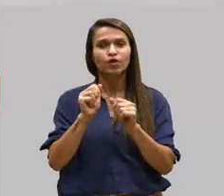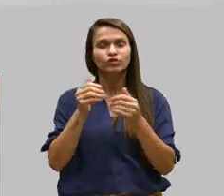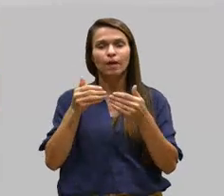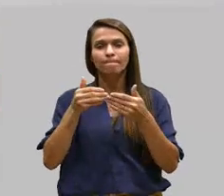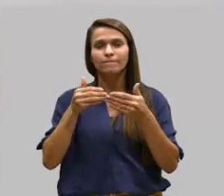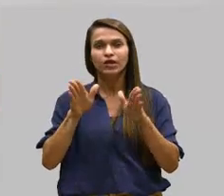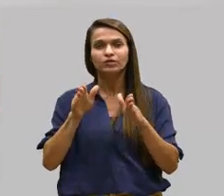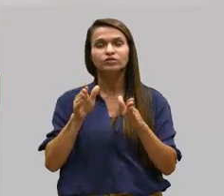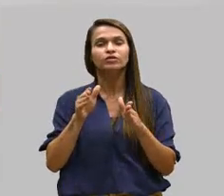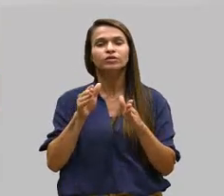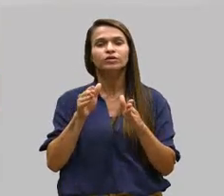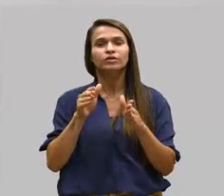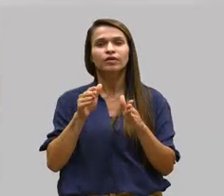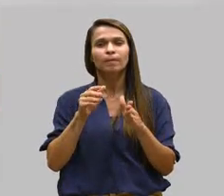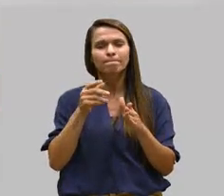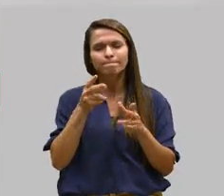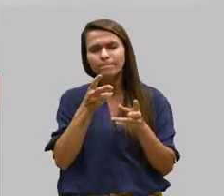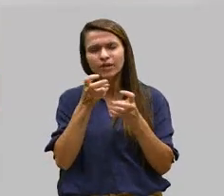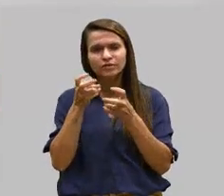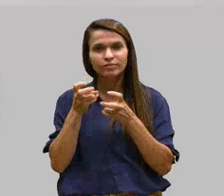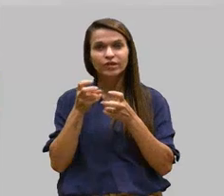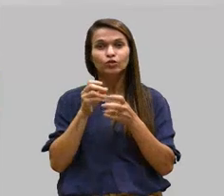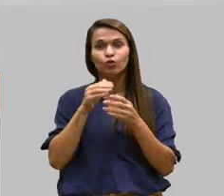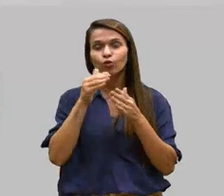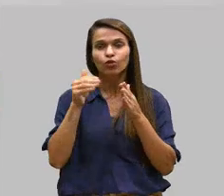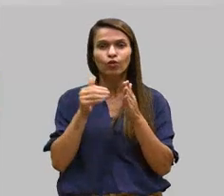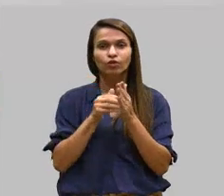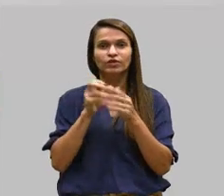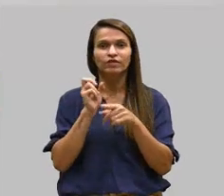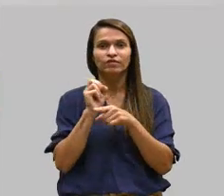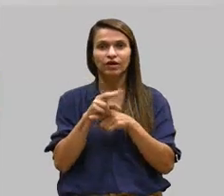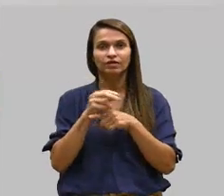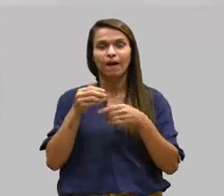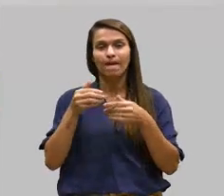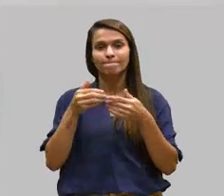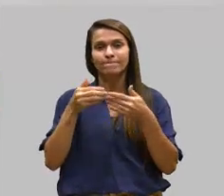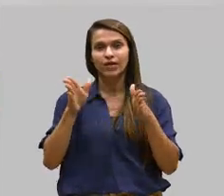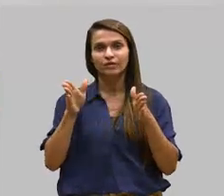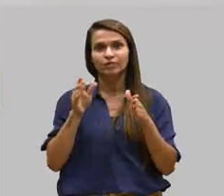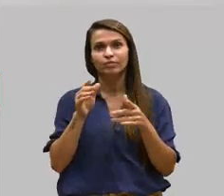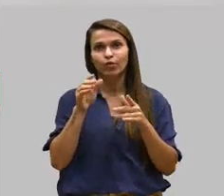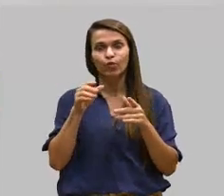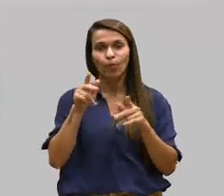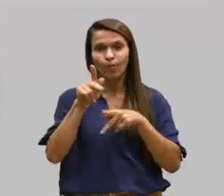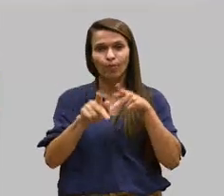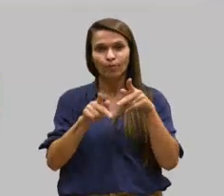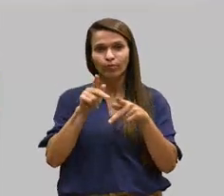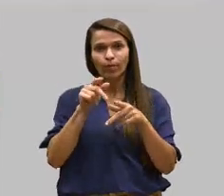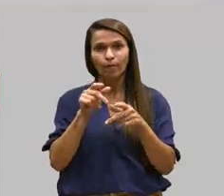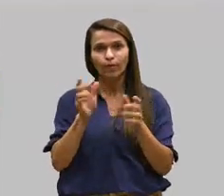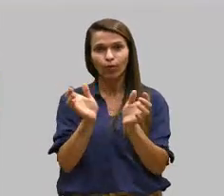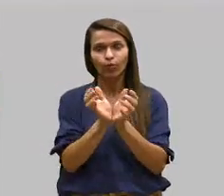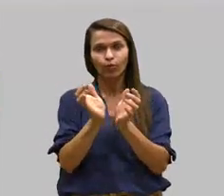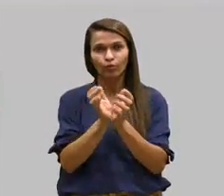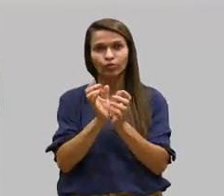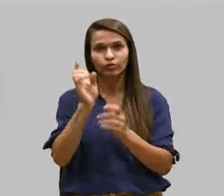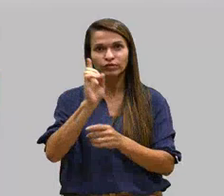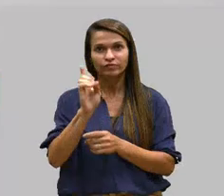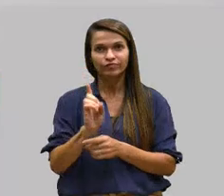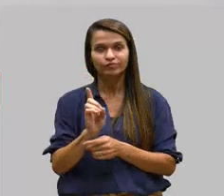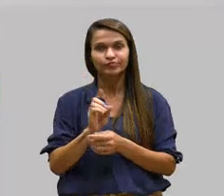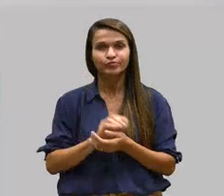todas as vagas que estão abertas público com deficiência para Além disso né o Dr Jarbas mencionou muito bem